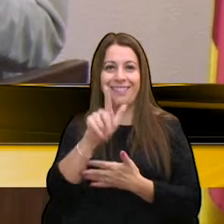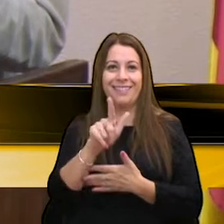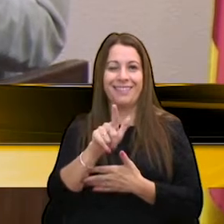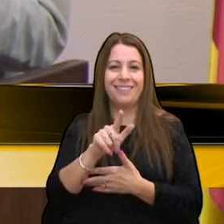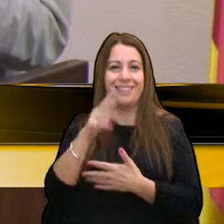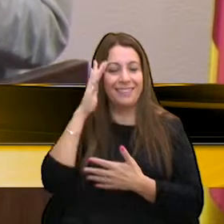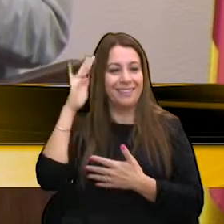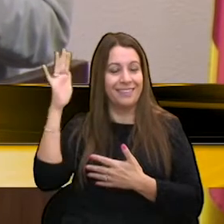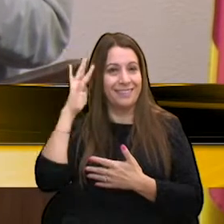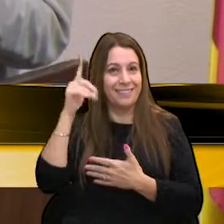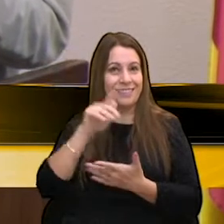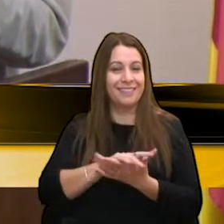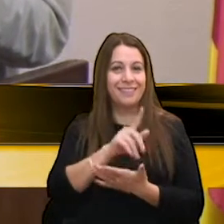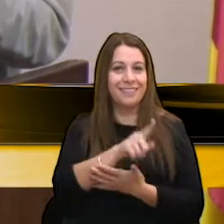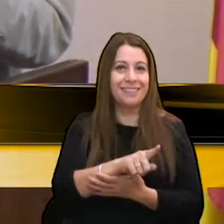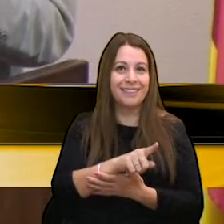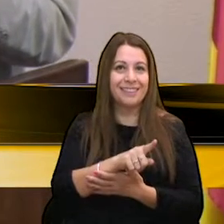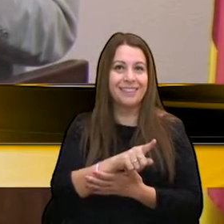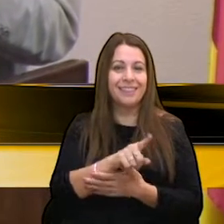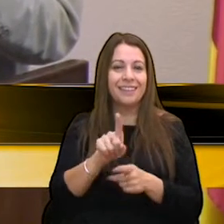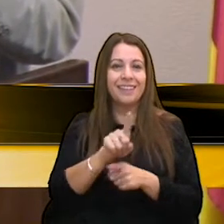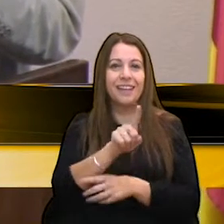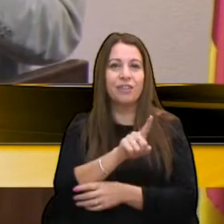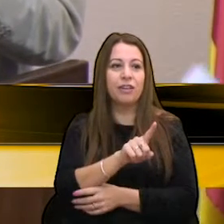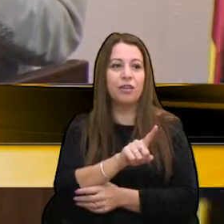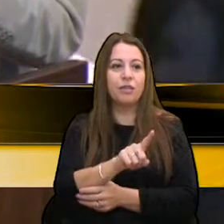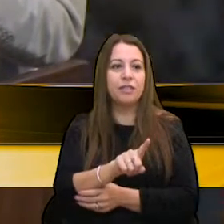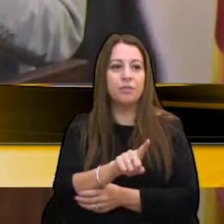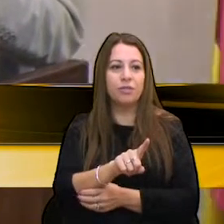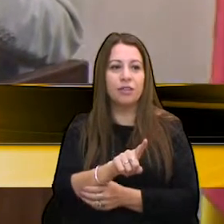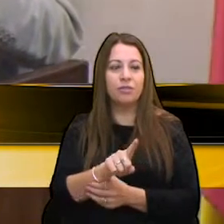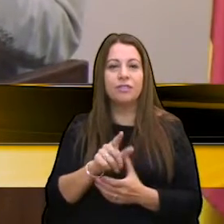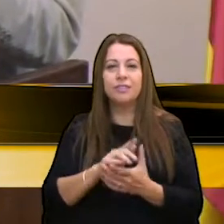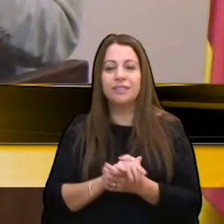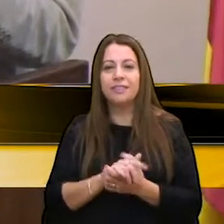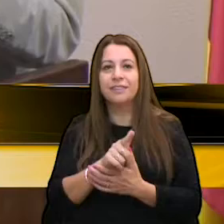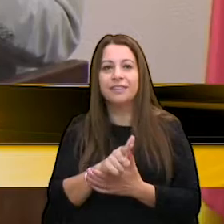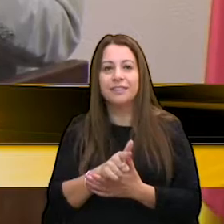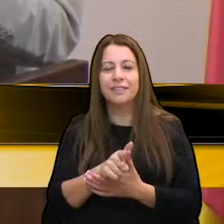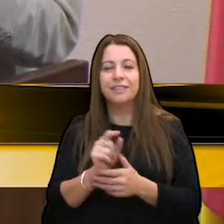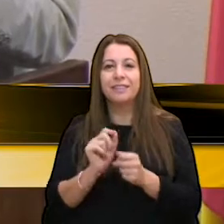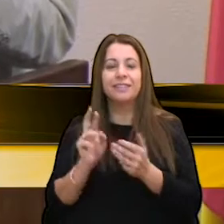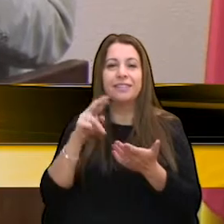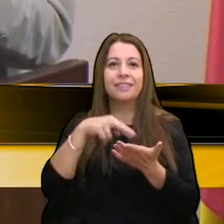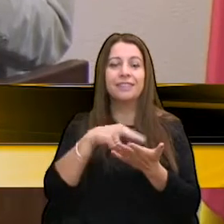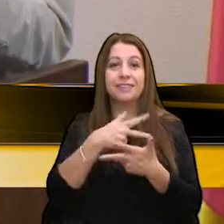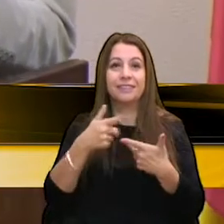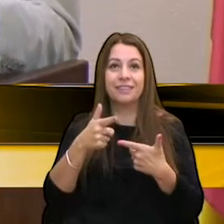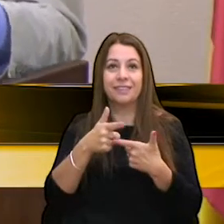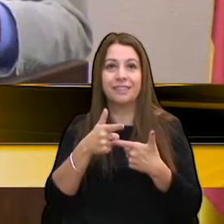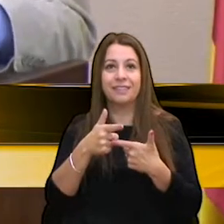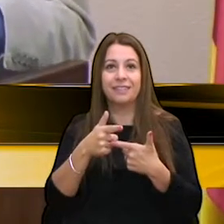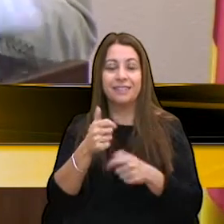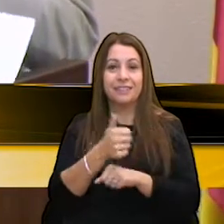nossos sonhos. As consultas, em consultas realizadas